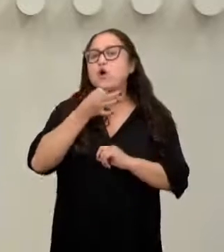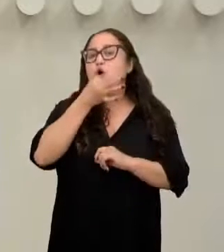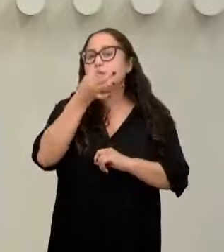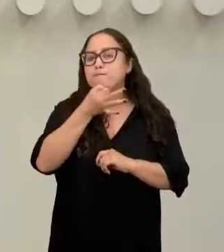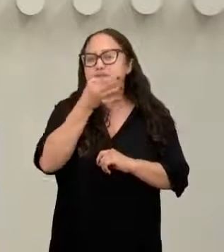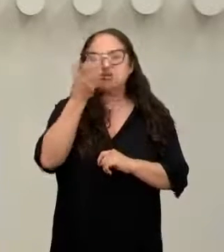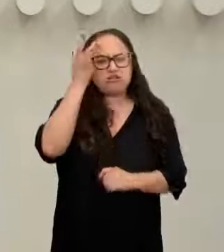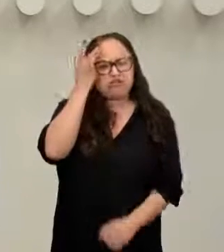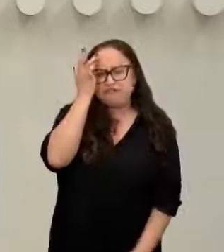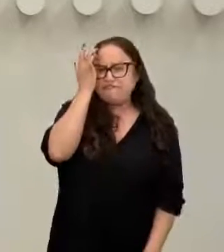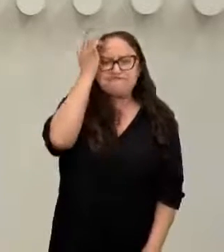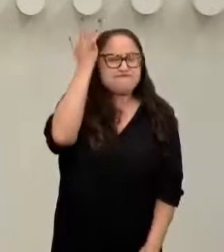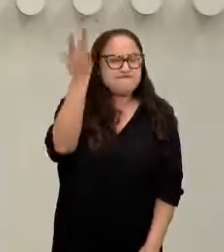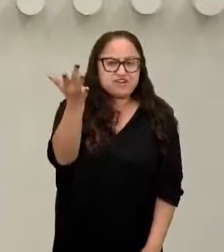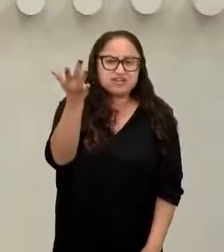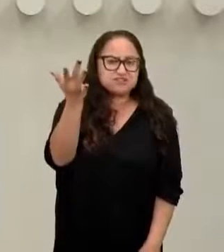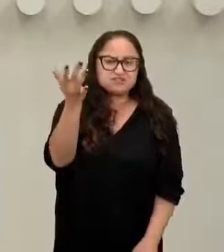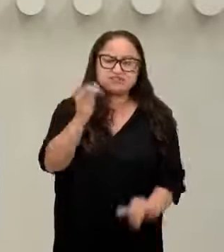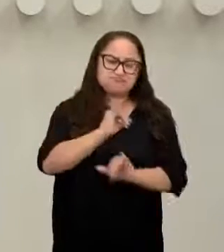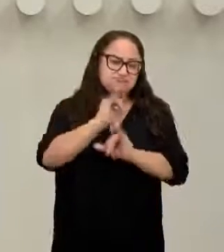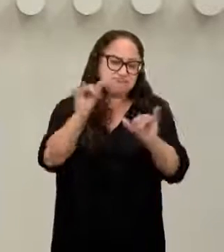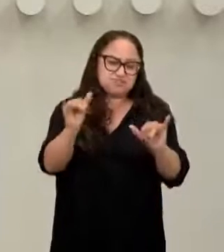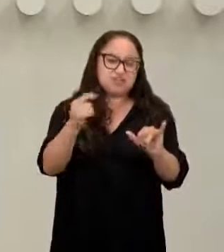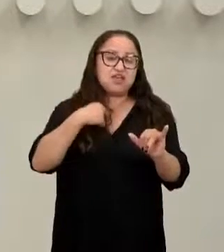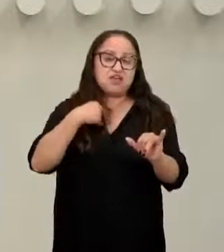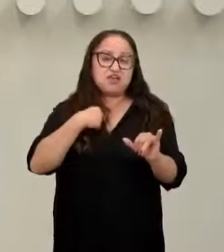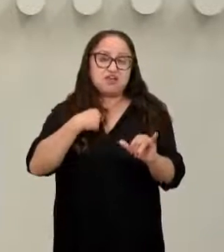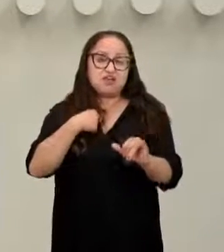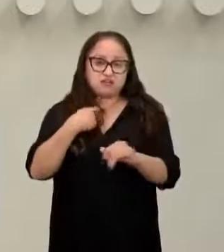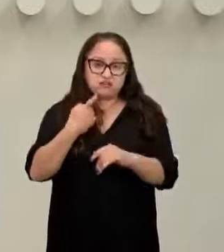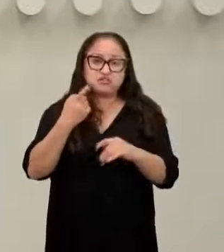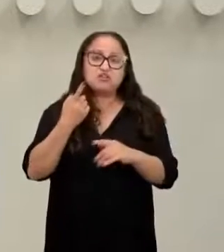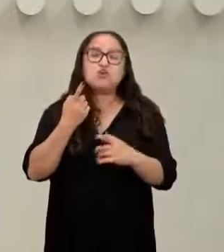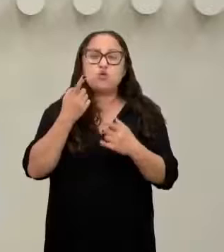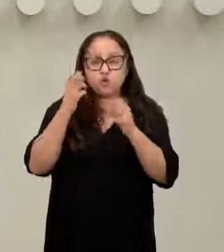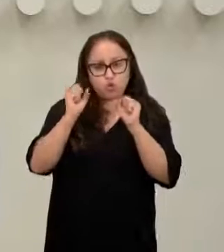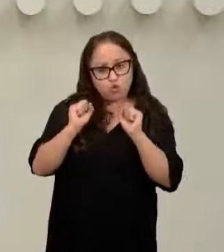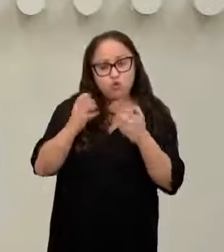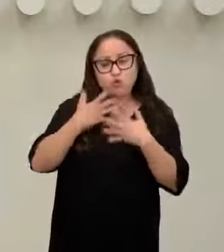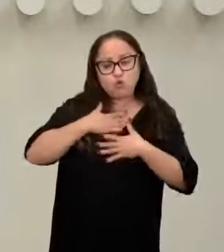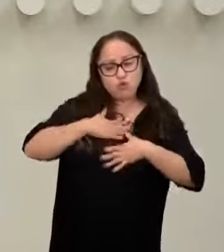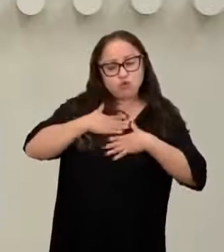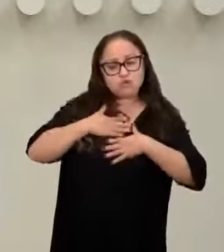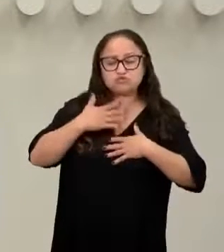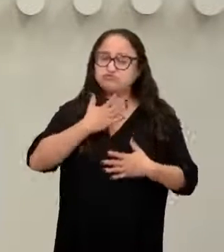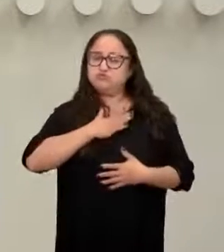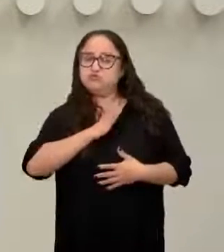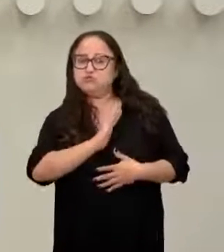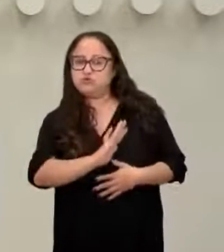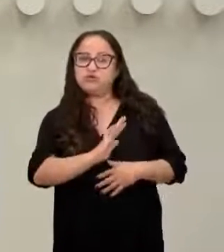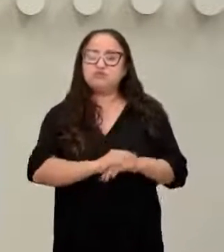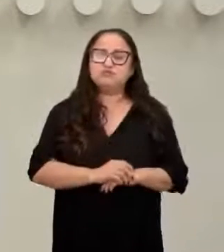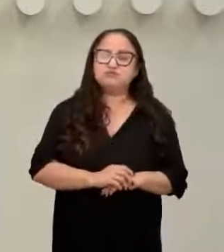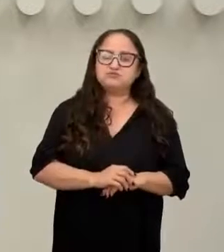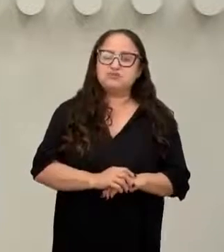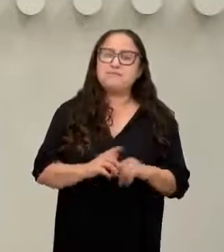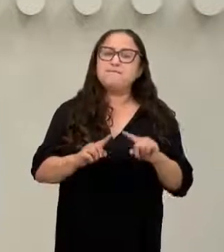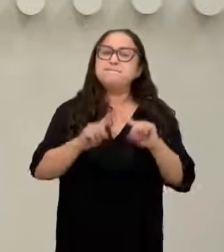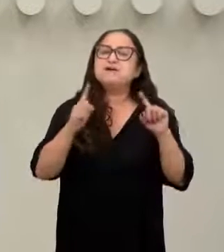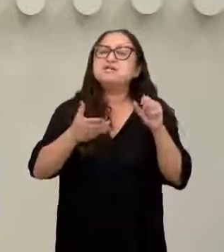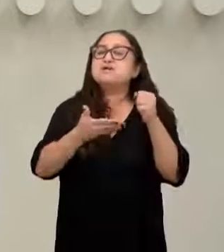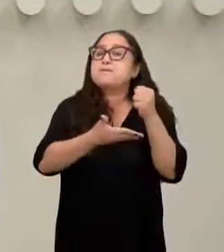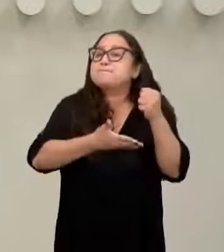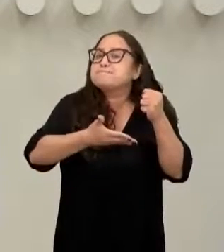mais fácil de ser dada. Você, sou a favor, sou contra, gosto, não gosto, não é? Agora, fundamentar a opinião